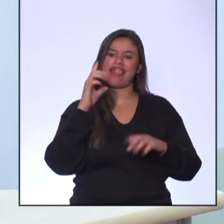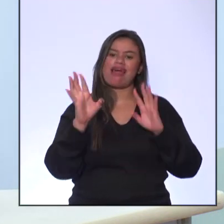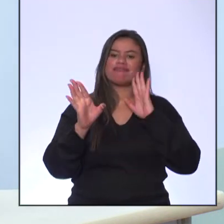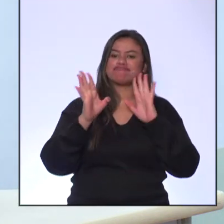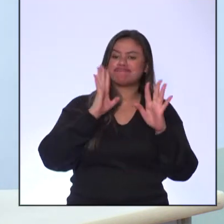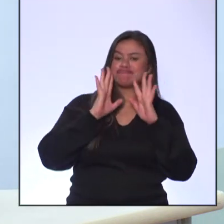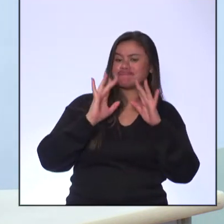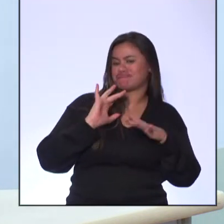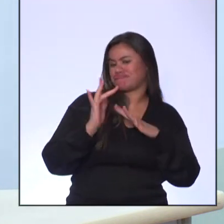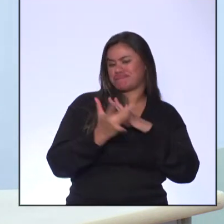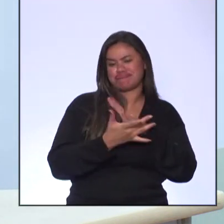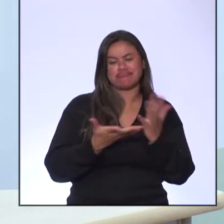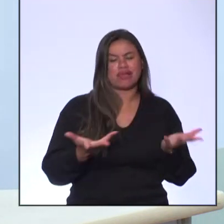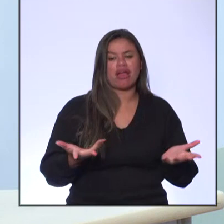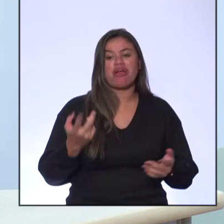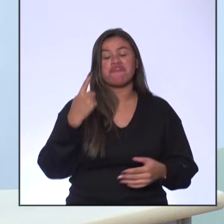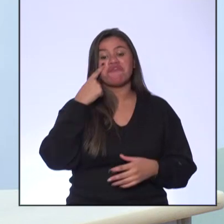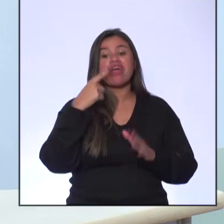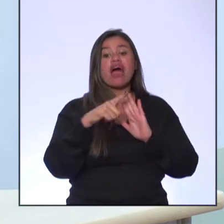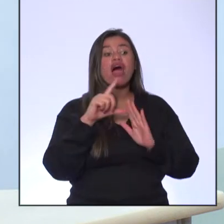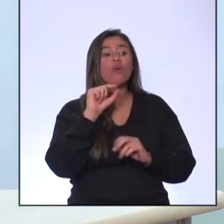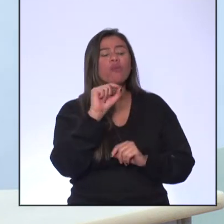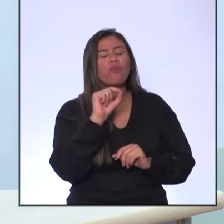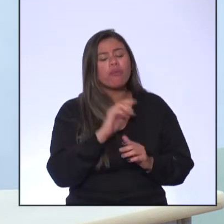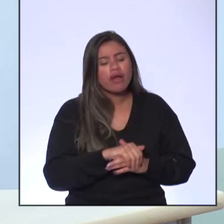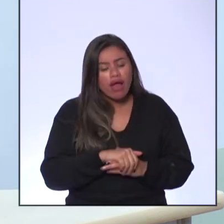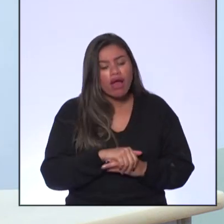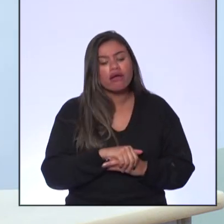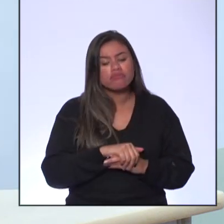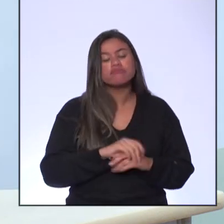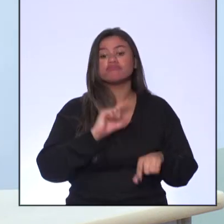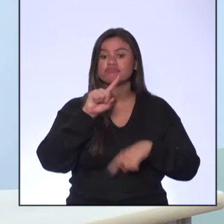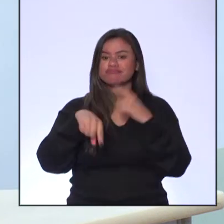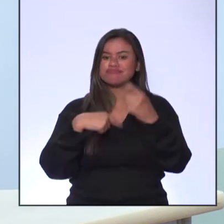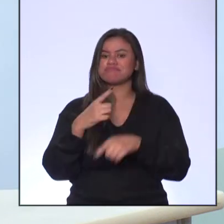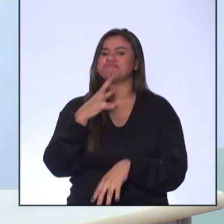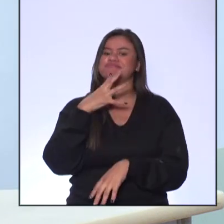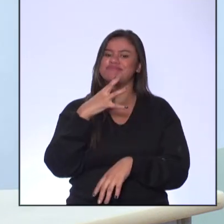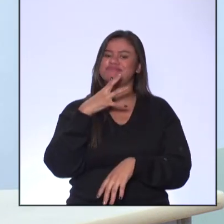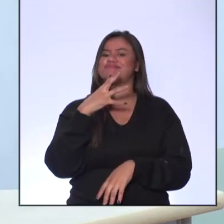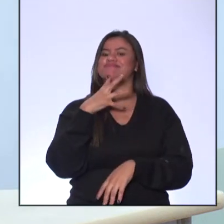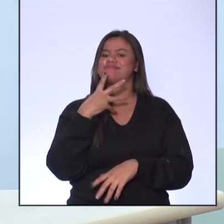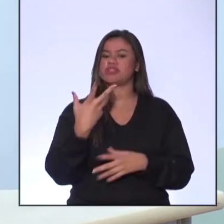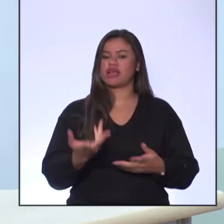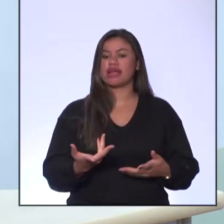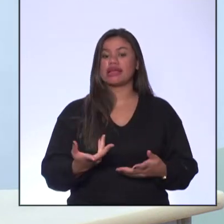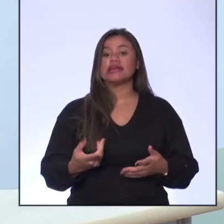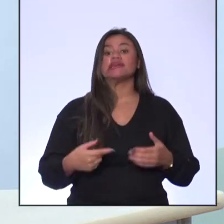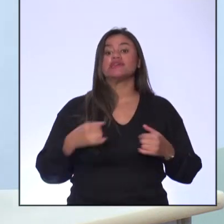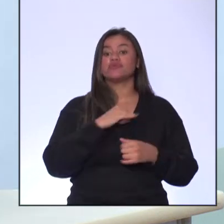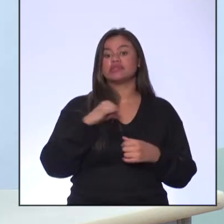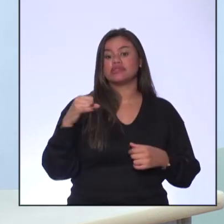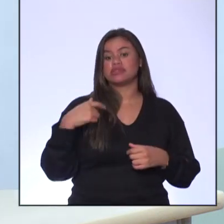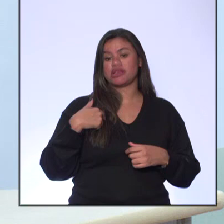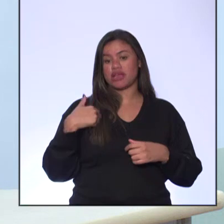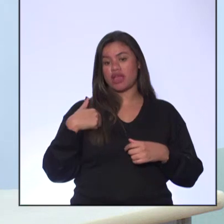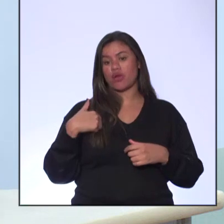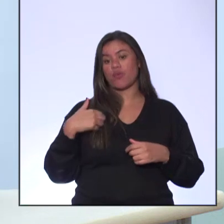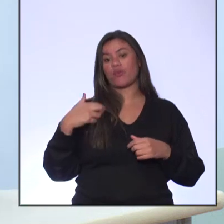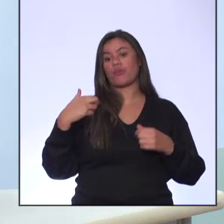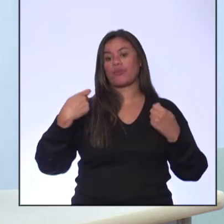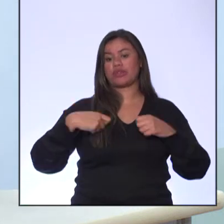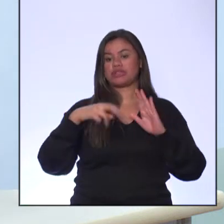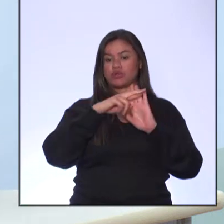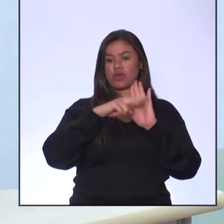na rede social, né? Então, da mesma forma que a gente precisa pensar ali em regras para a